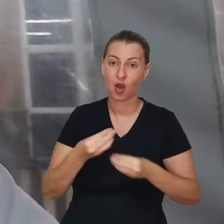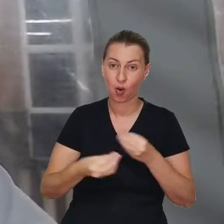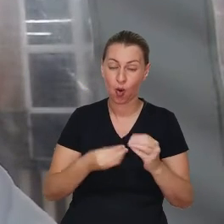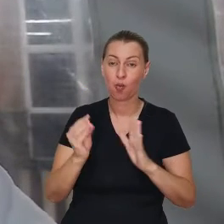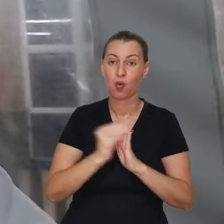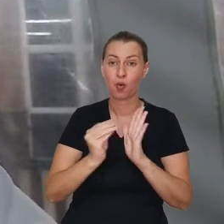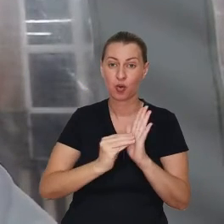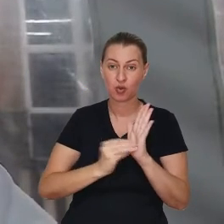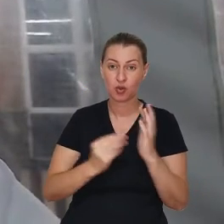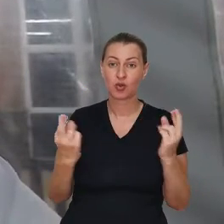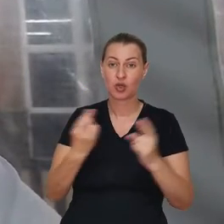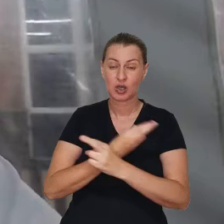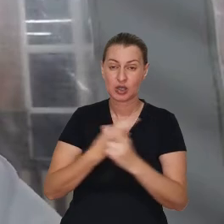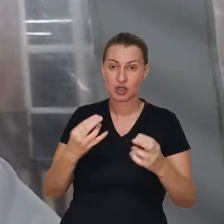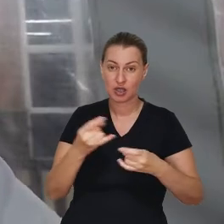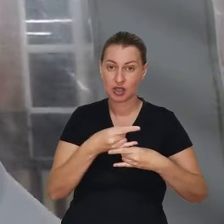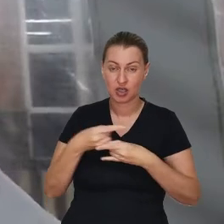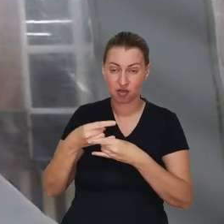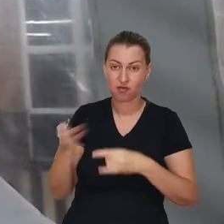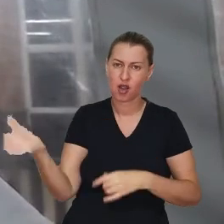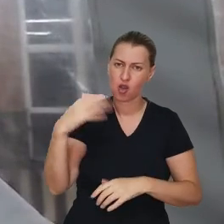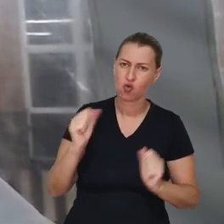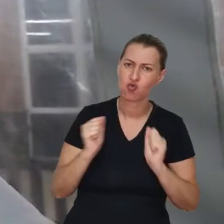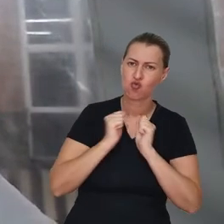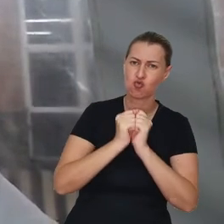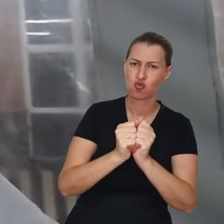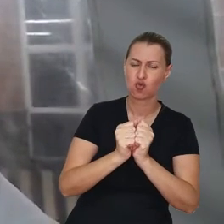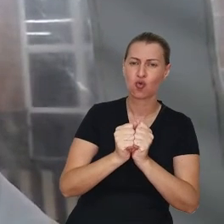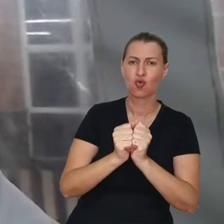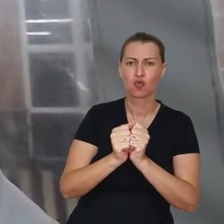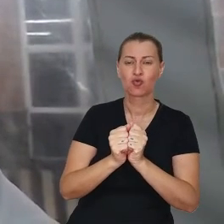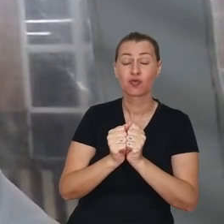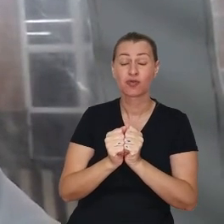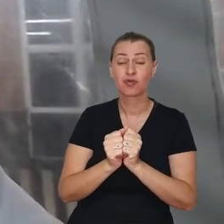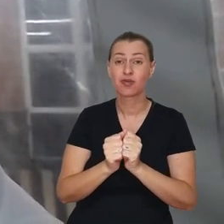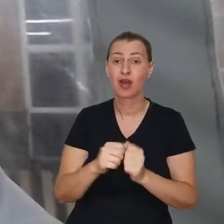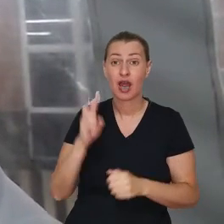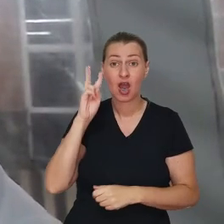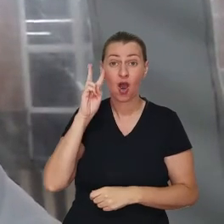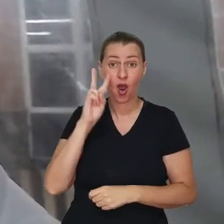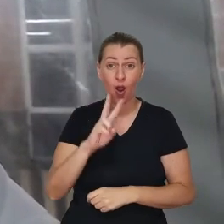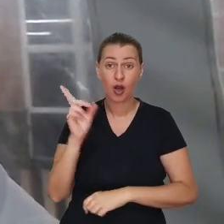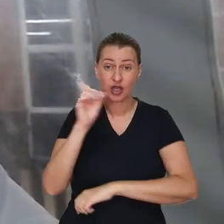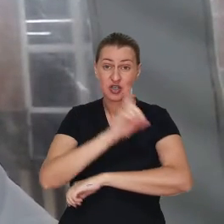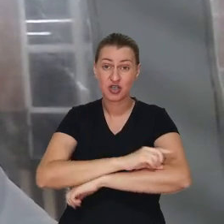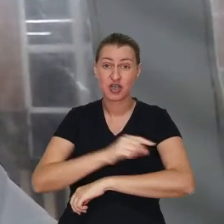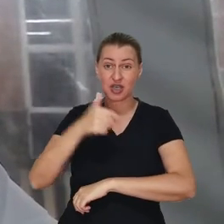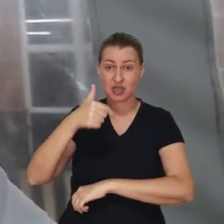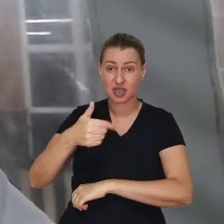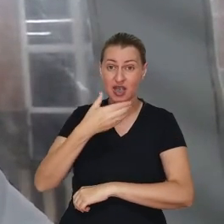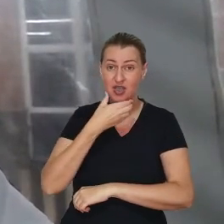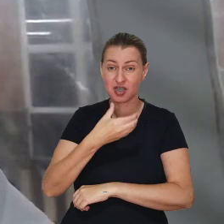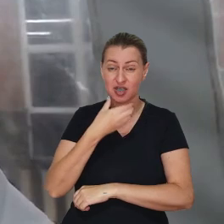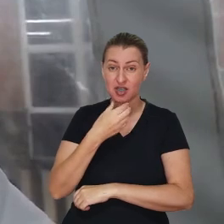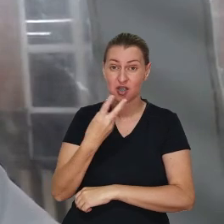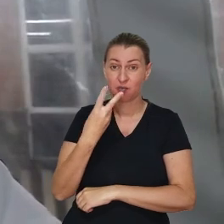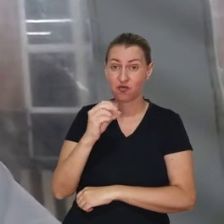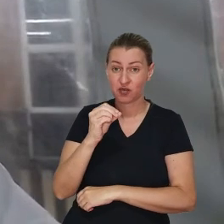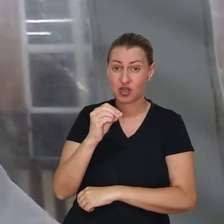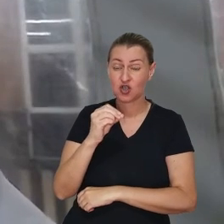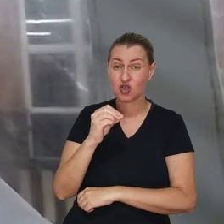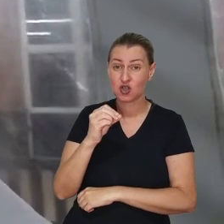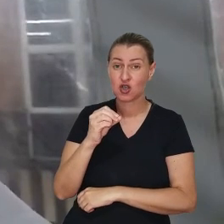conteúdo relacionado à live. Então, vem com a gente, segue aí, fica de olho que dia 7 de dezembro, às 20 horas,